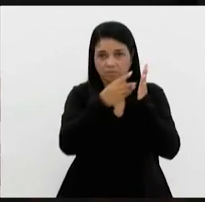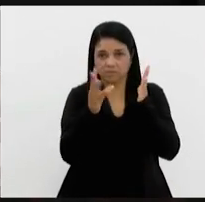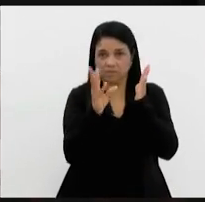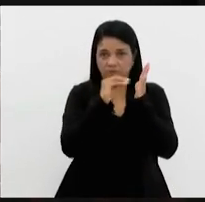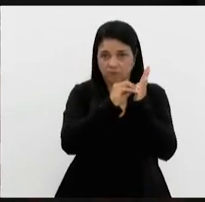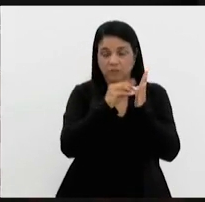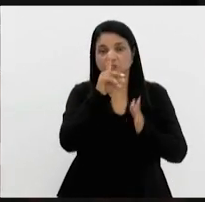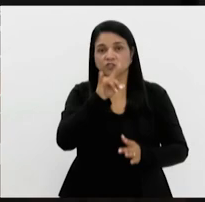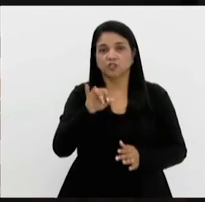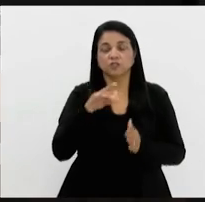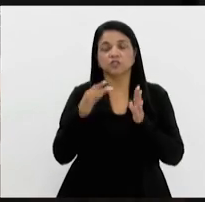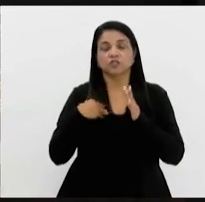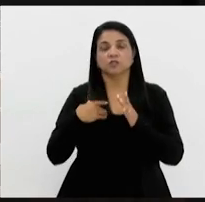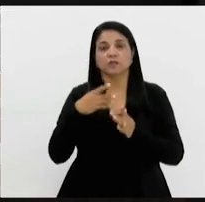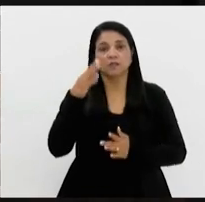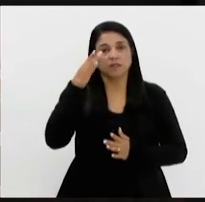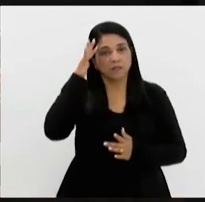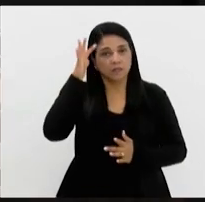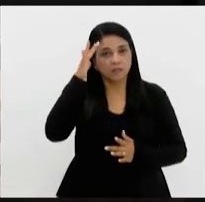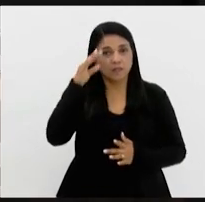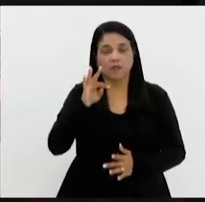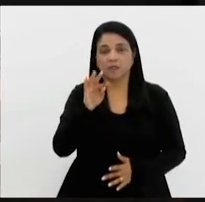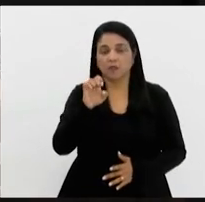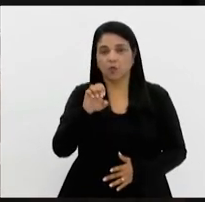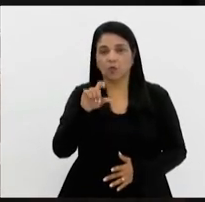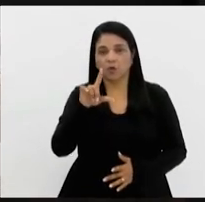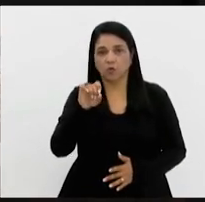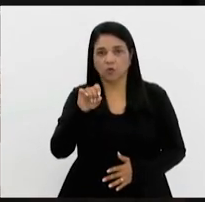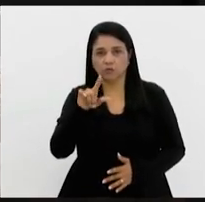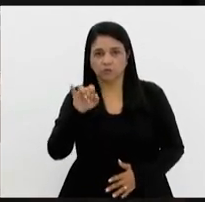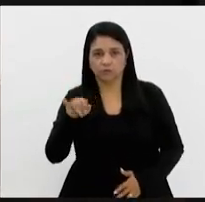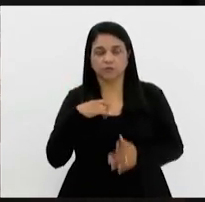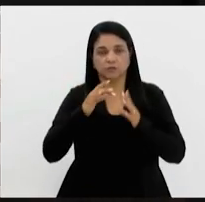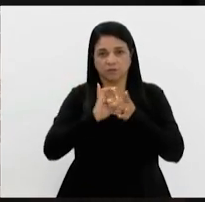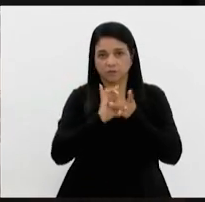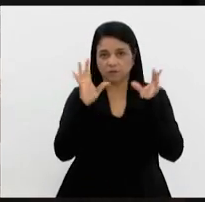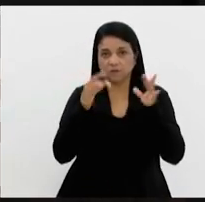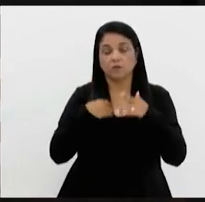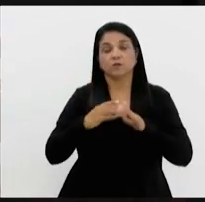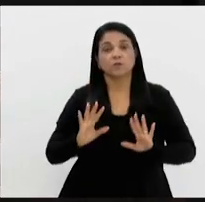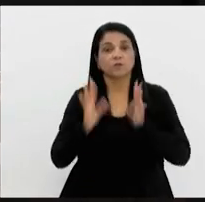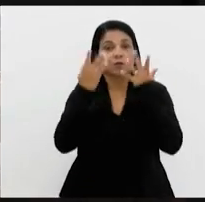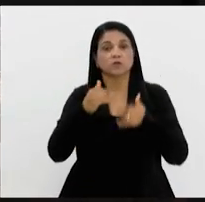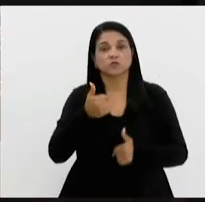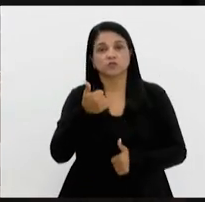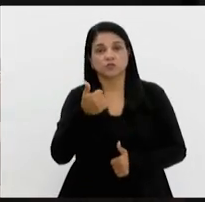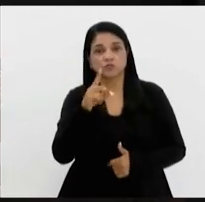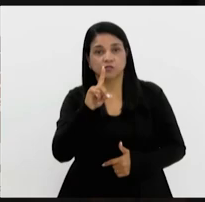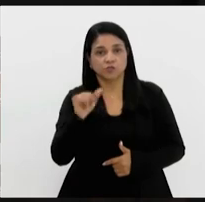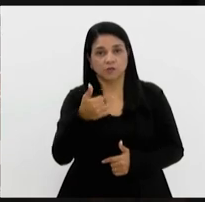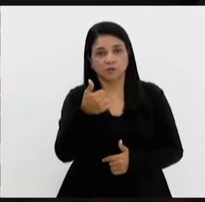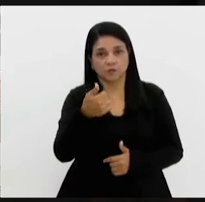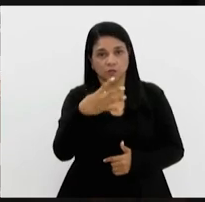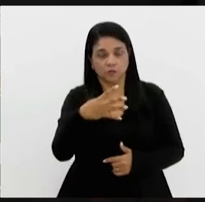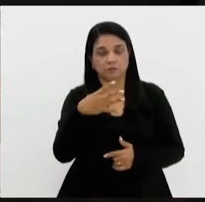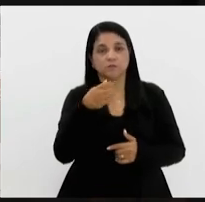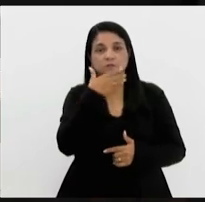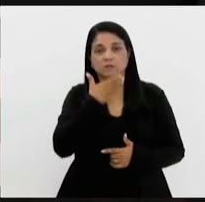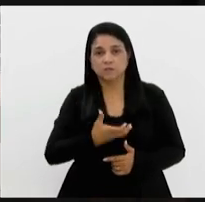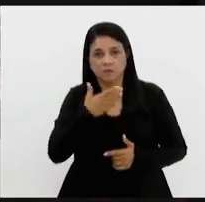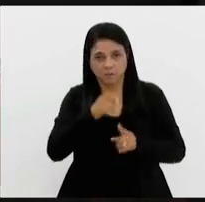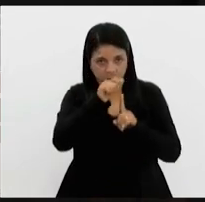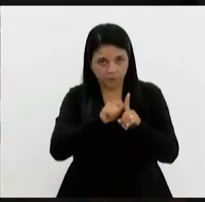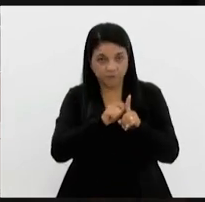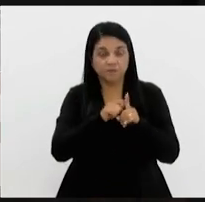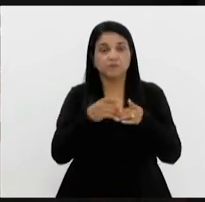de Teologia da Libertação, a ser comemorado no dia 14 de dezembro. Em discussão, não havendo quem queira